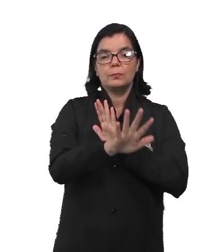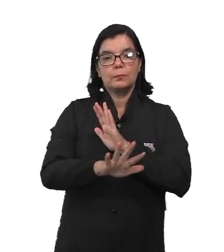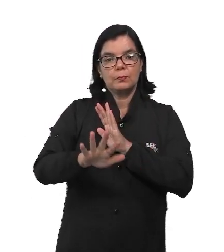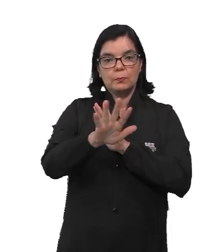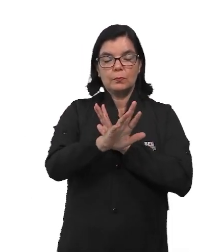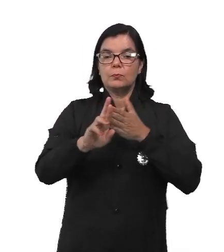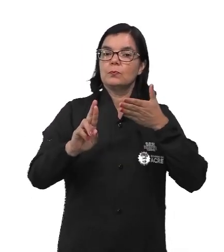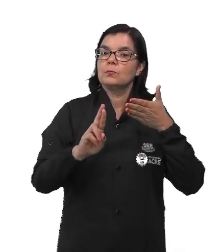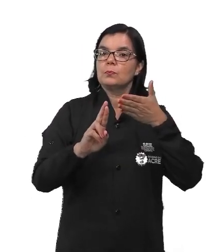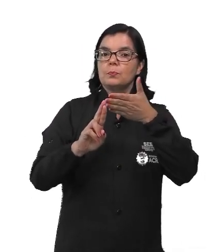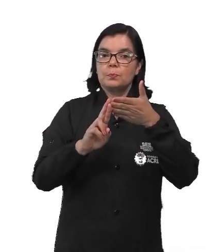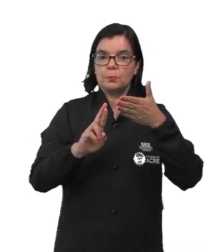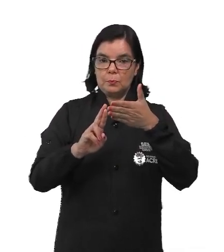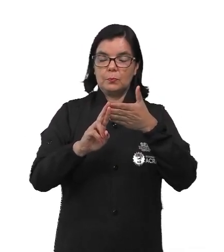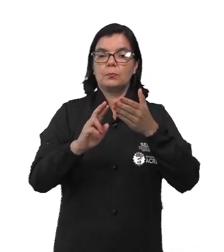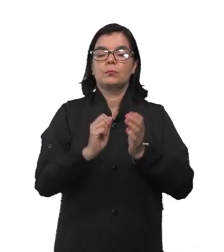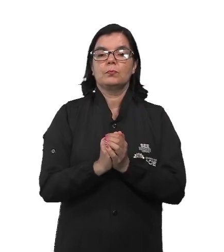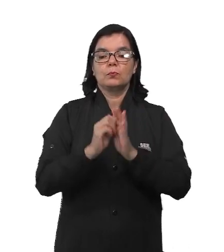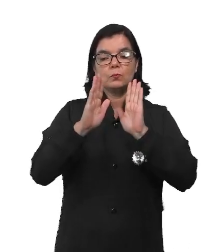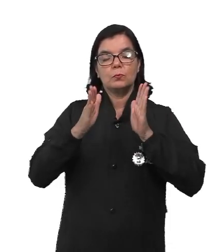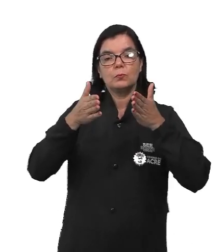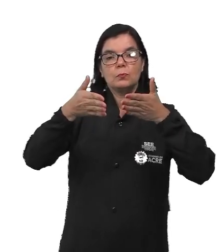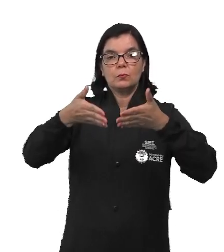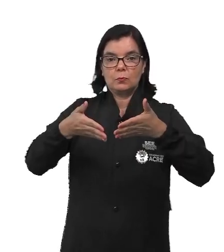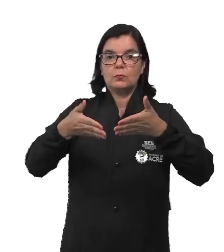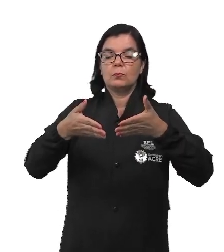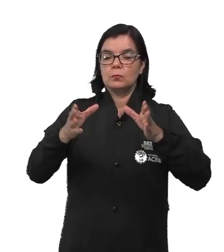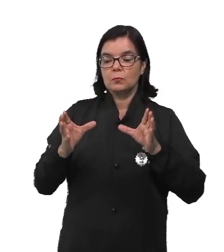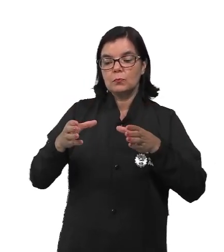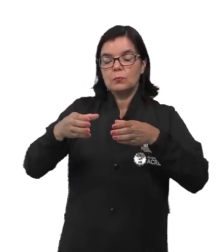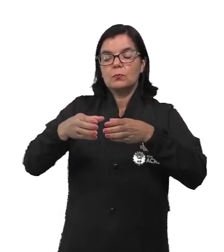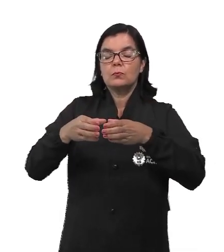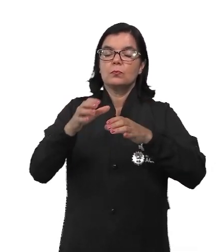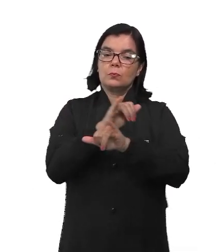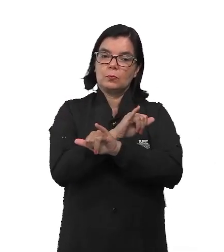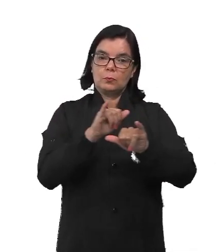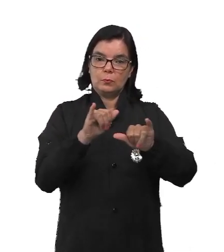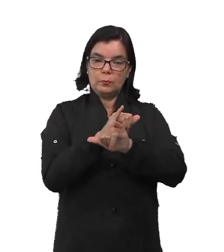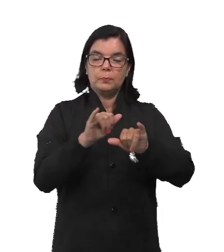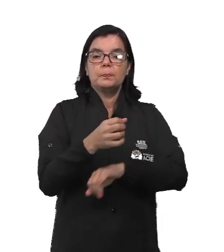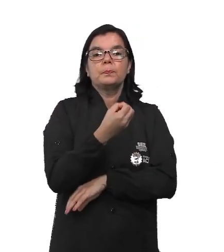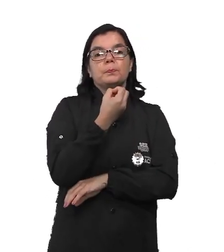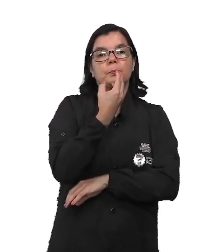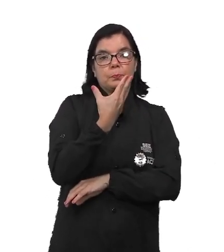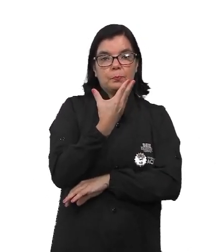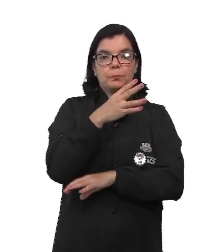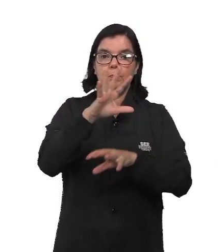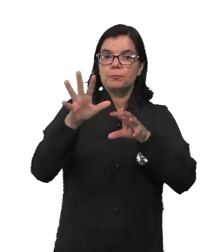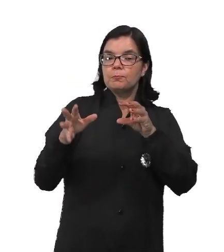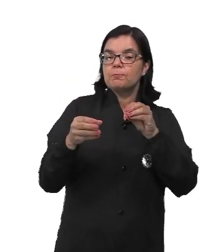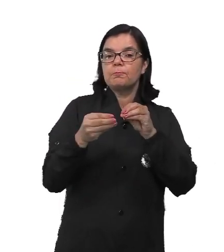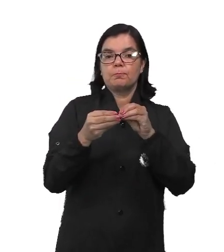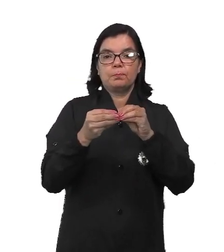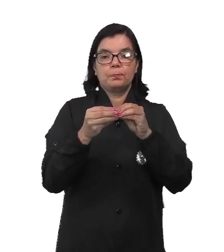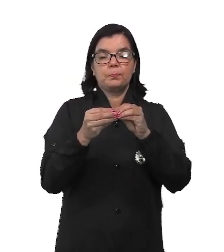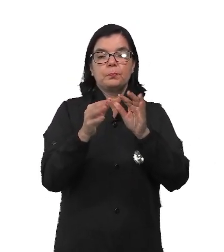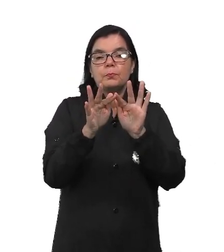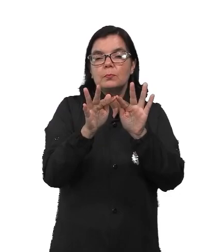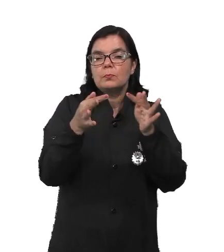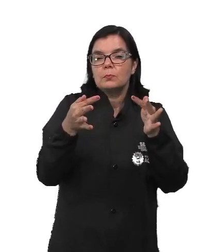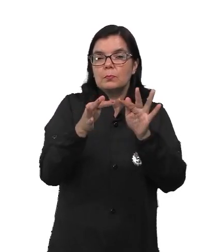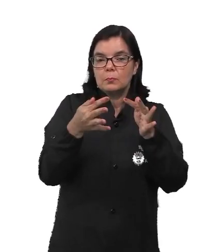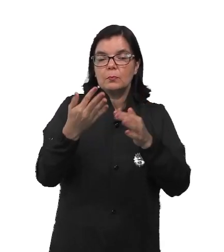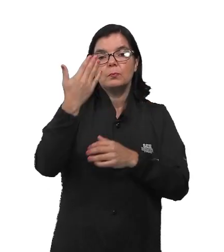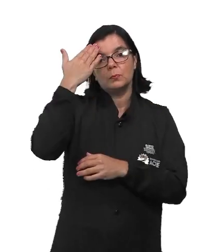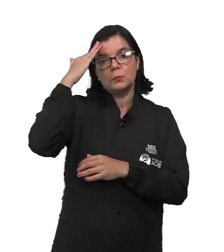que representam o centro de um conjunto de dados. E elas são boas para resumir de forma simples e